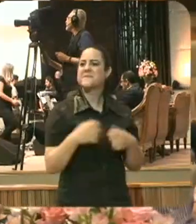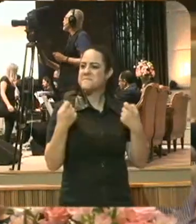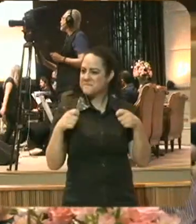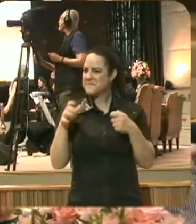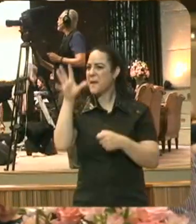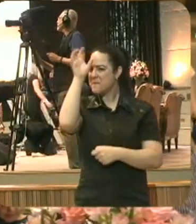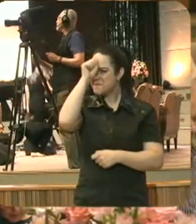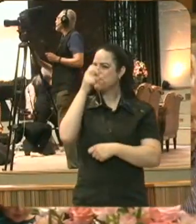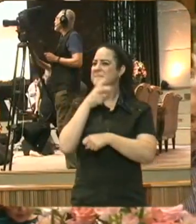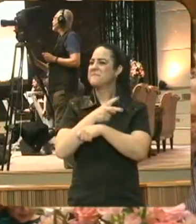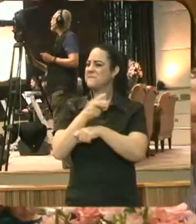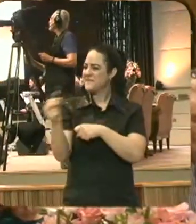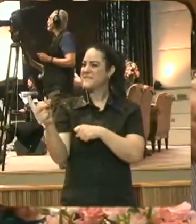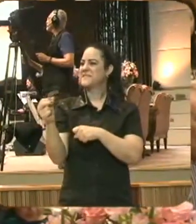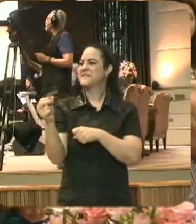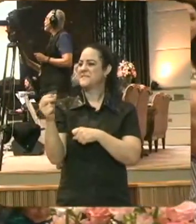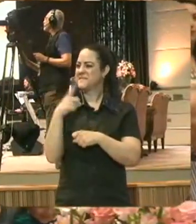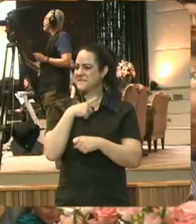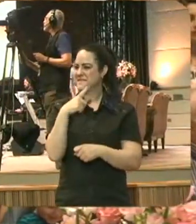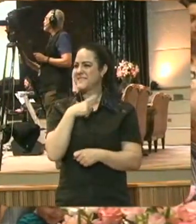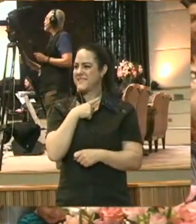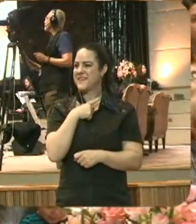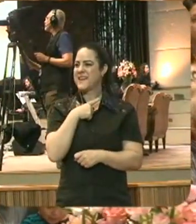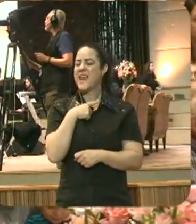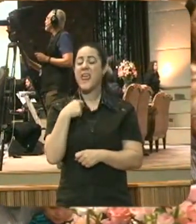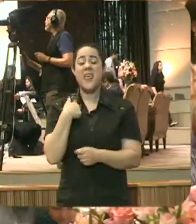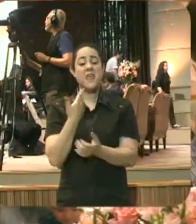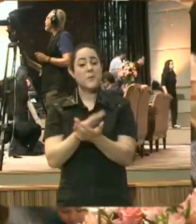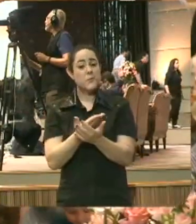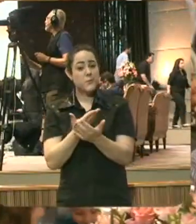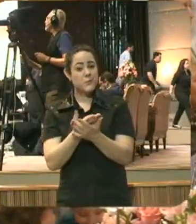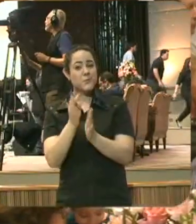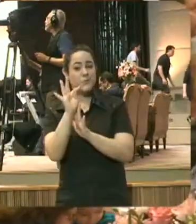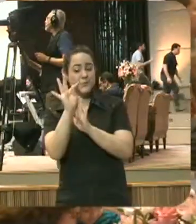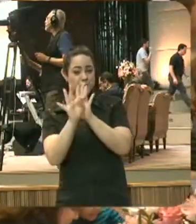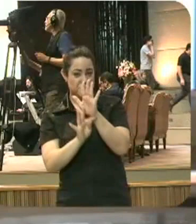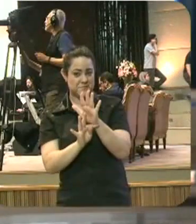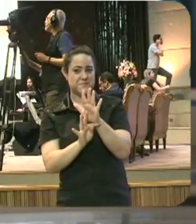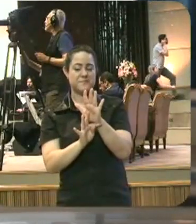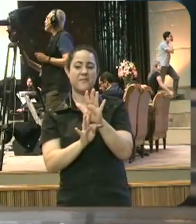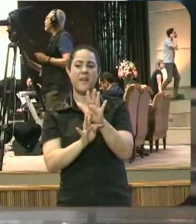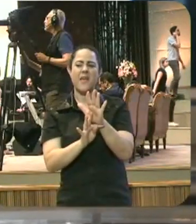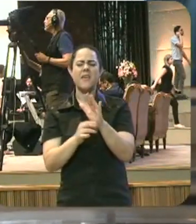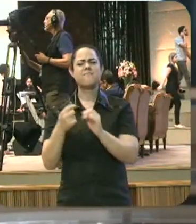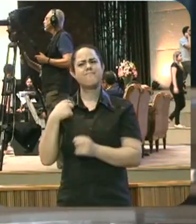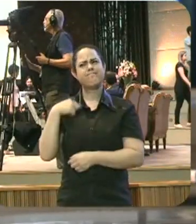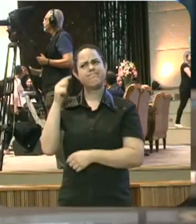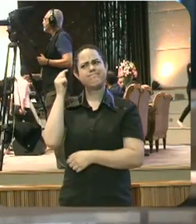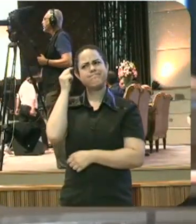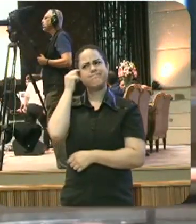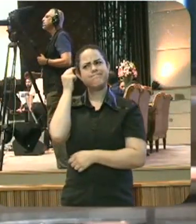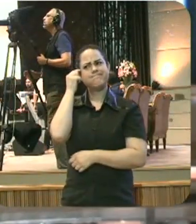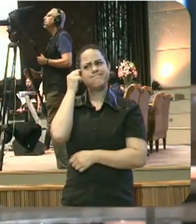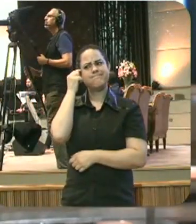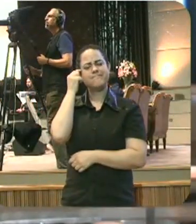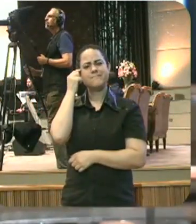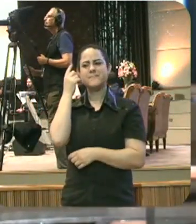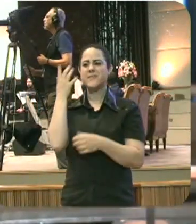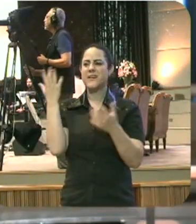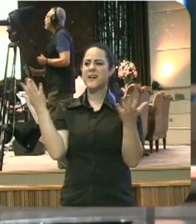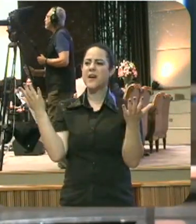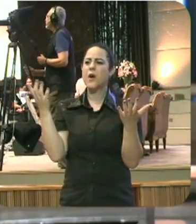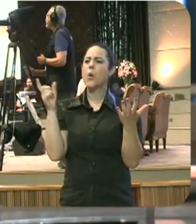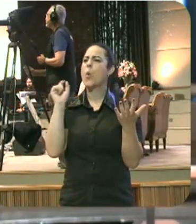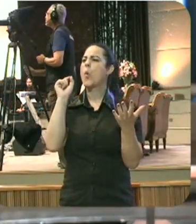a vencer. Eu estava estudando esse texto e eu fiquei pensando, qual seria